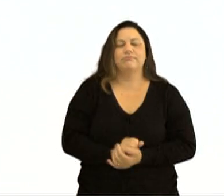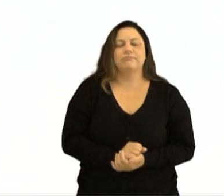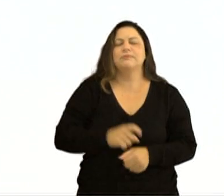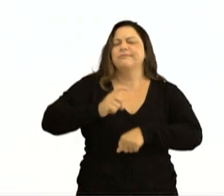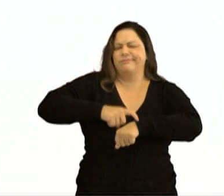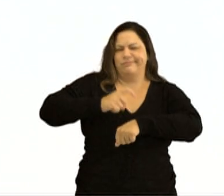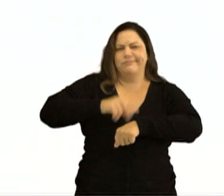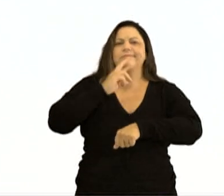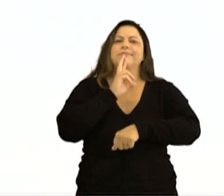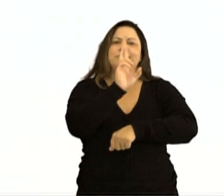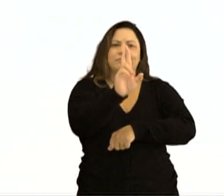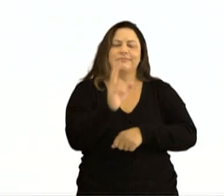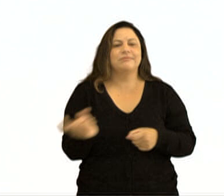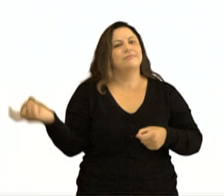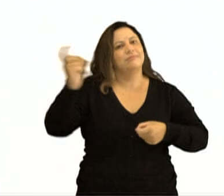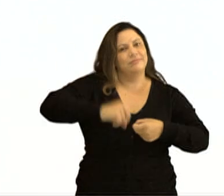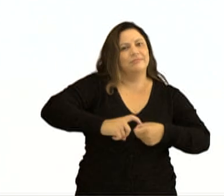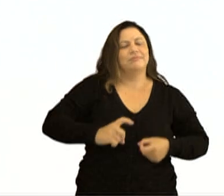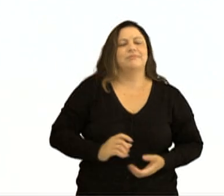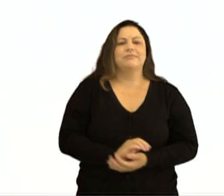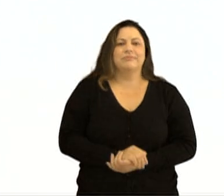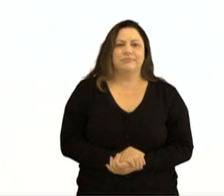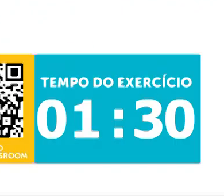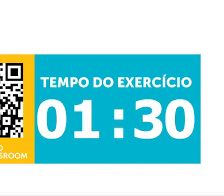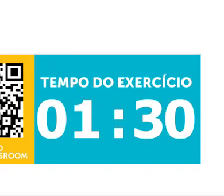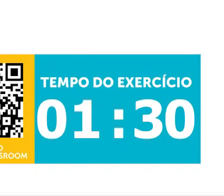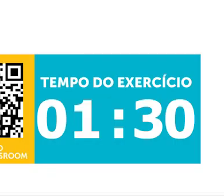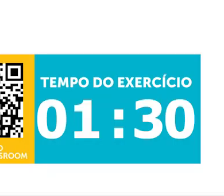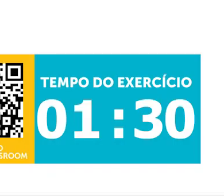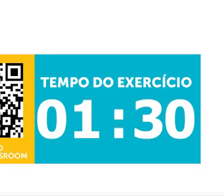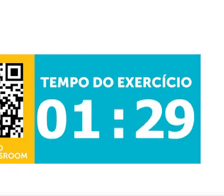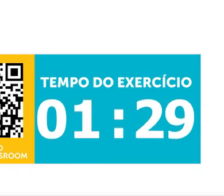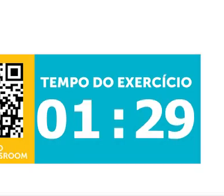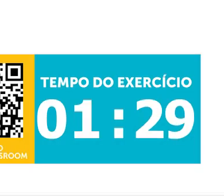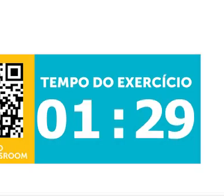vocês resolverem e já voltamos a conferir.